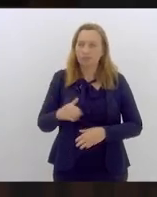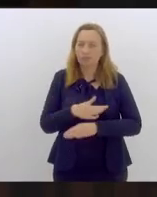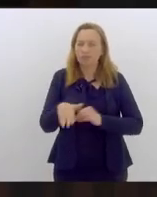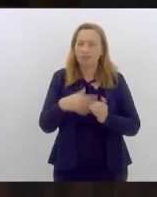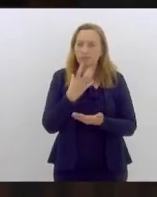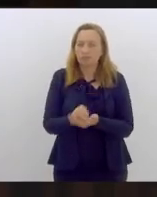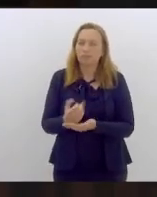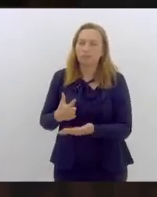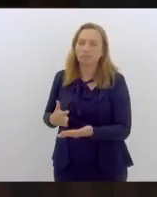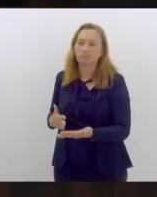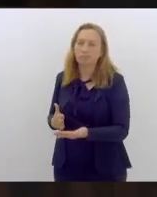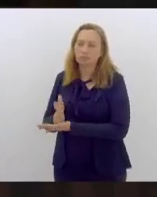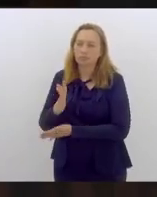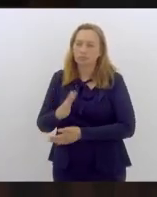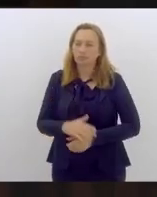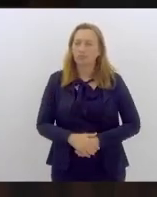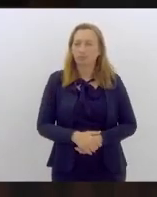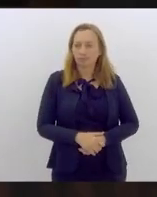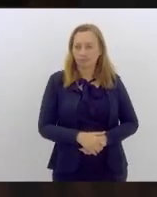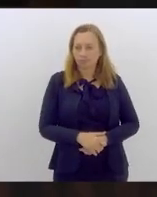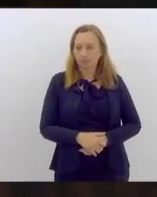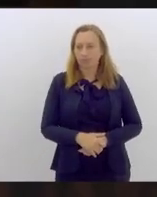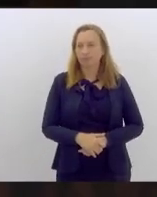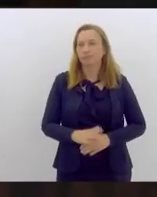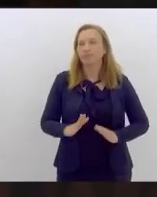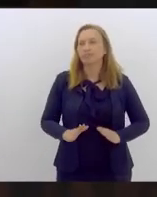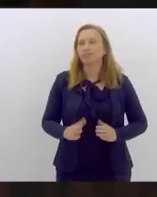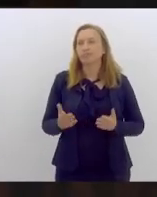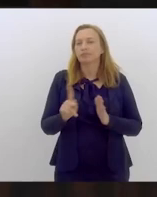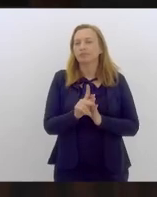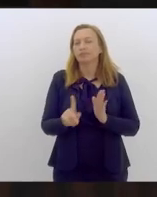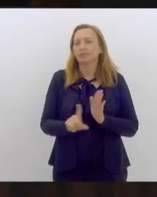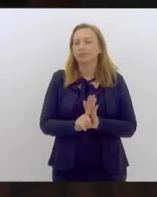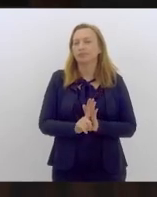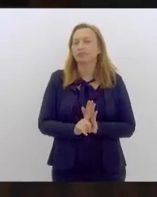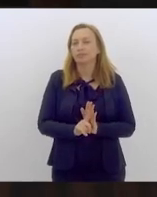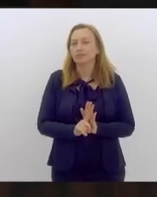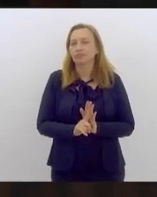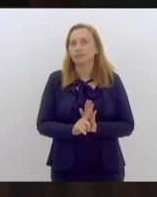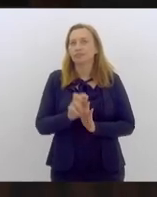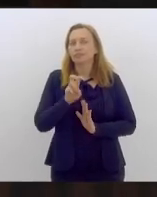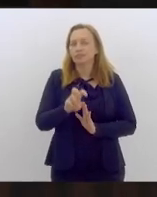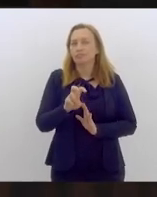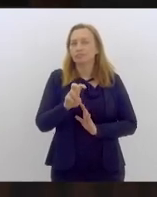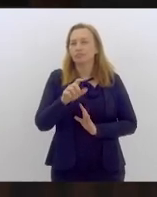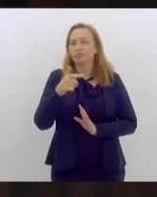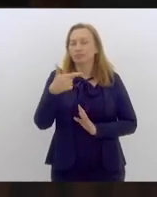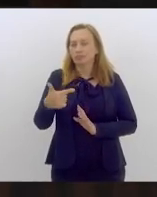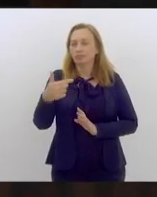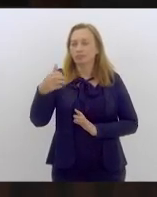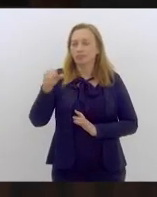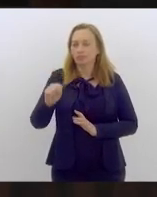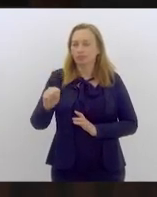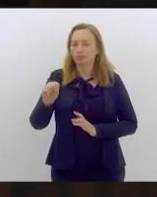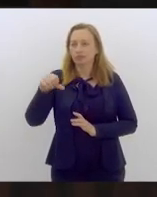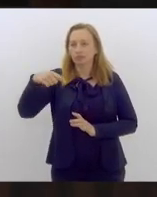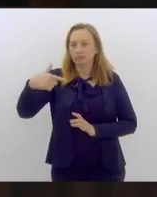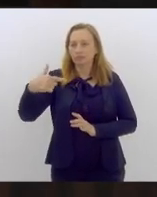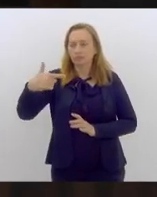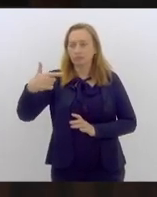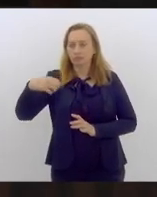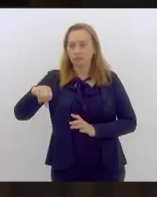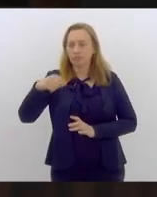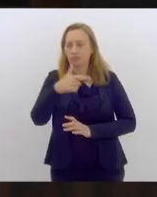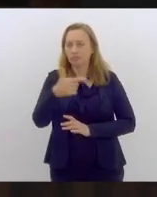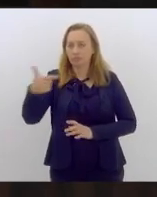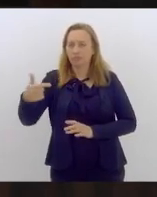aprovam permaneçam como estão. Aprovado. Projeto de lei 5289 de 2022,